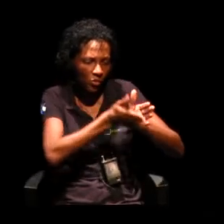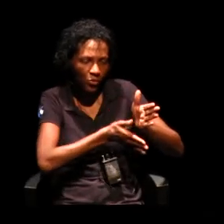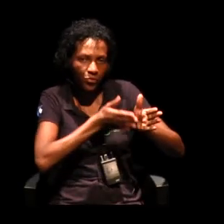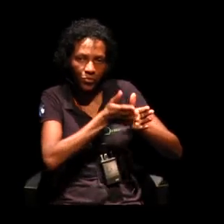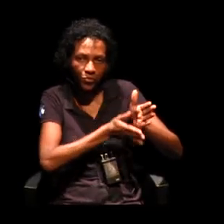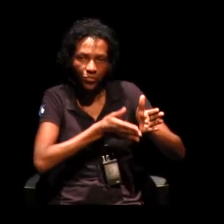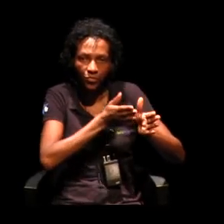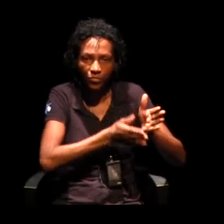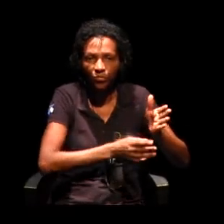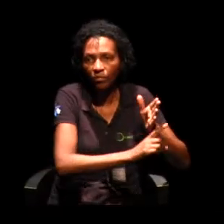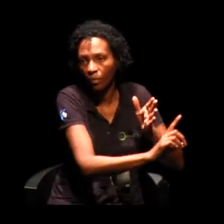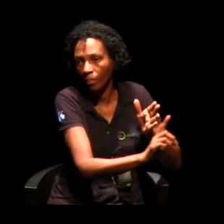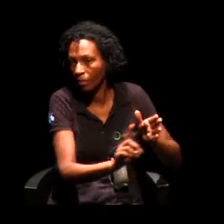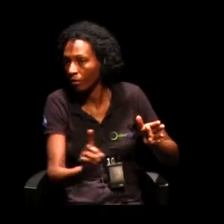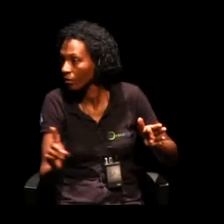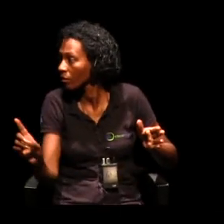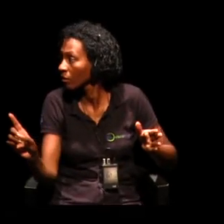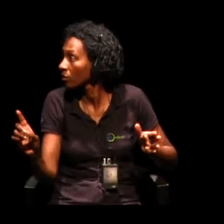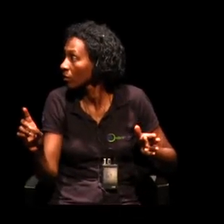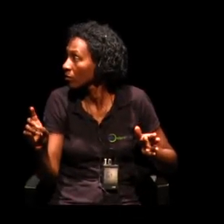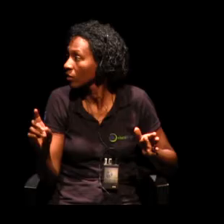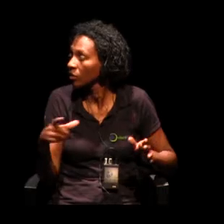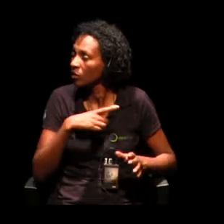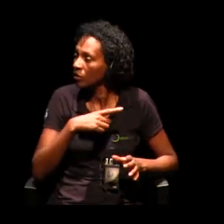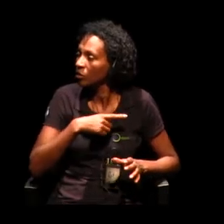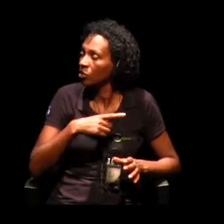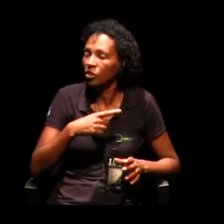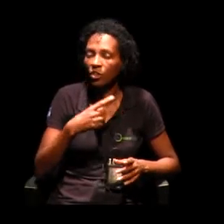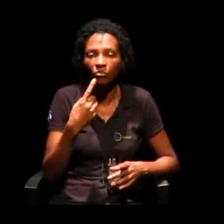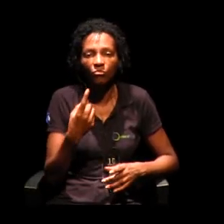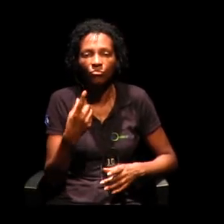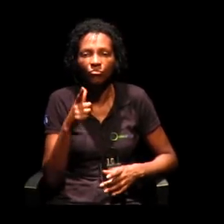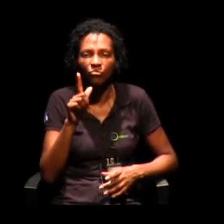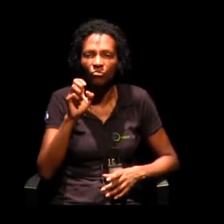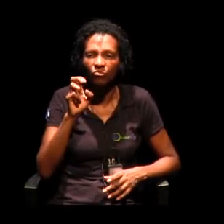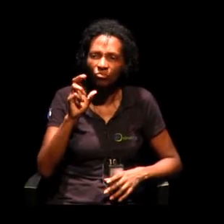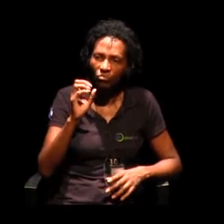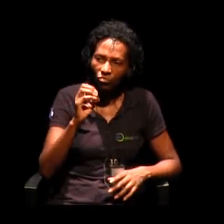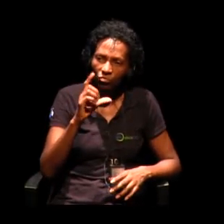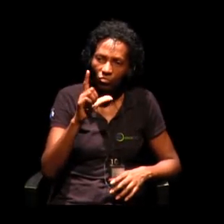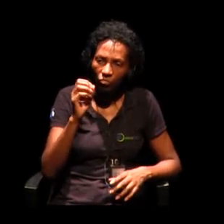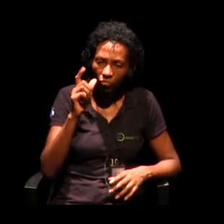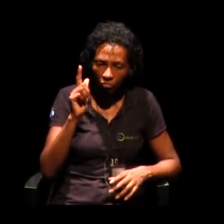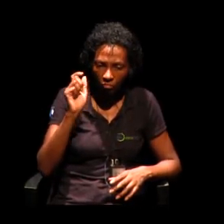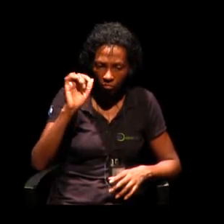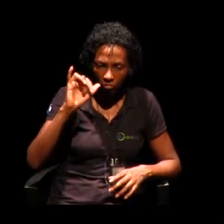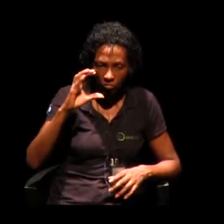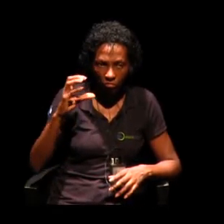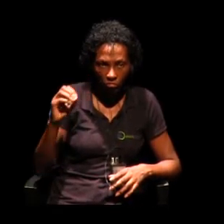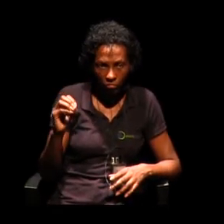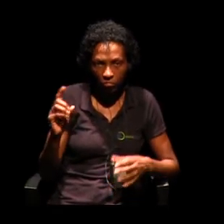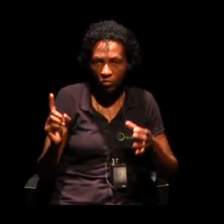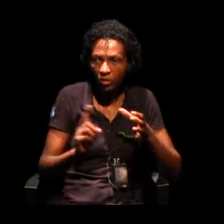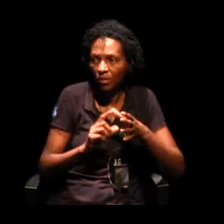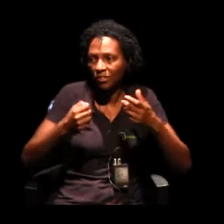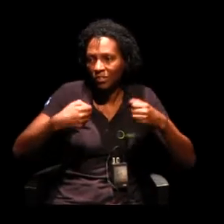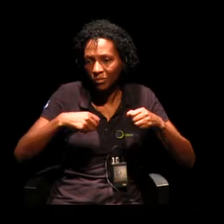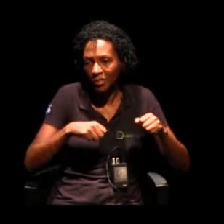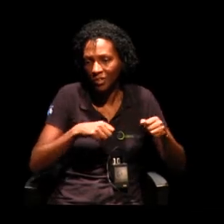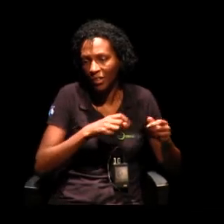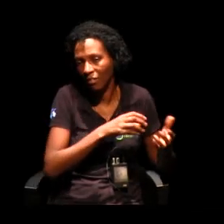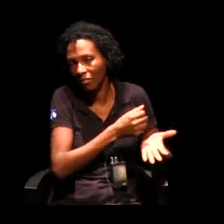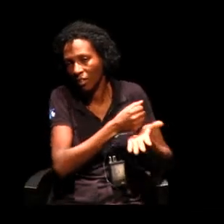o trem passava para o Wisconsin. Então havia um elemento geológico que tinha que ser